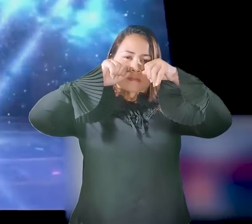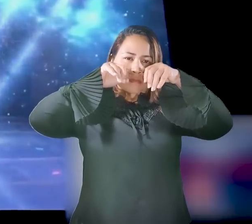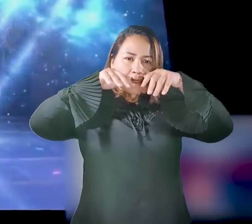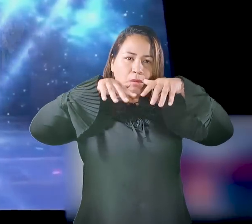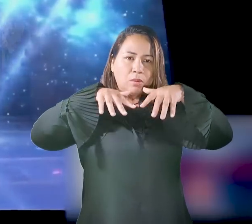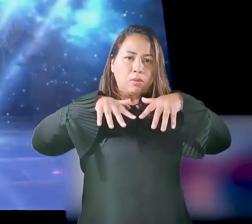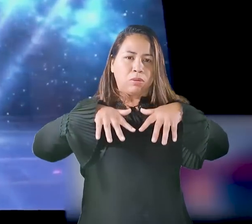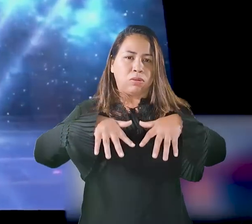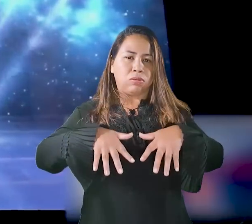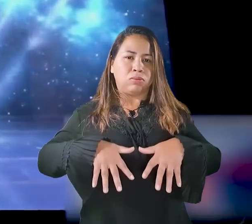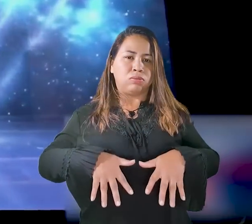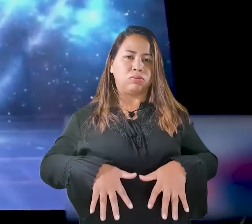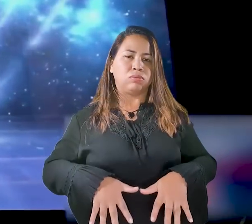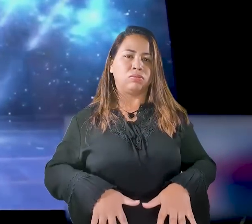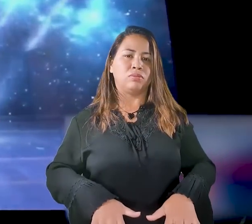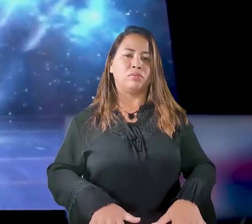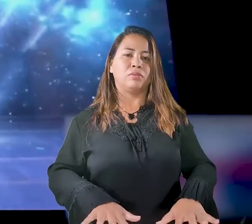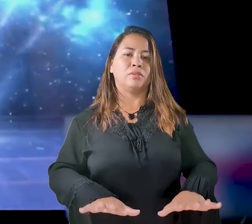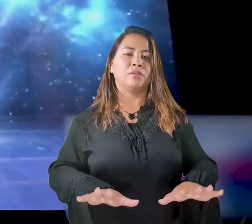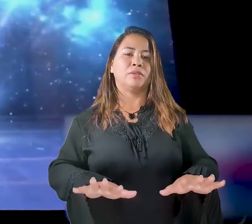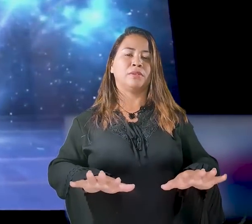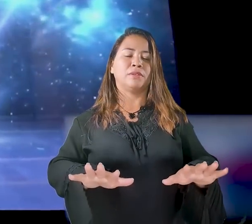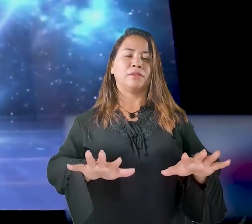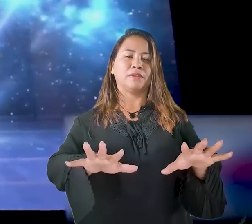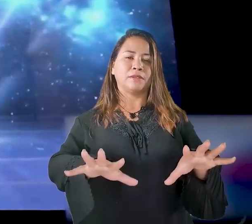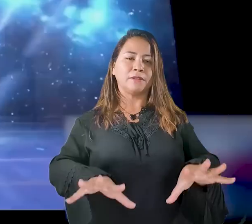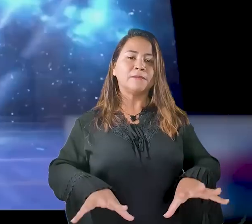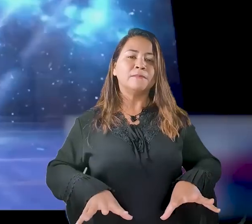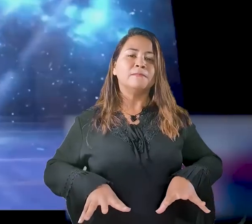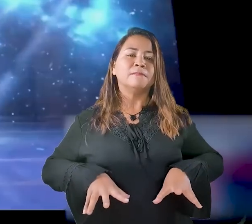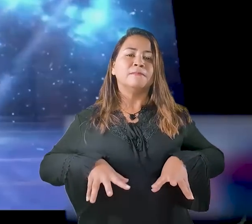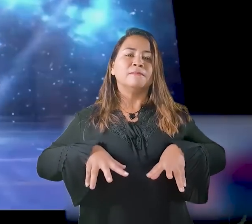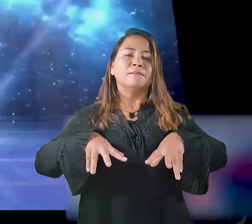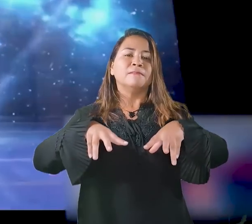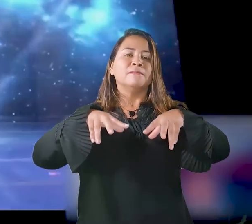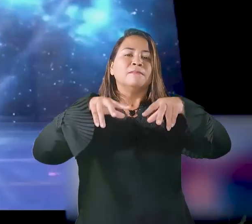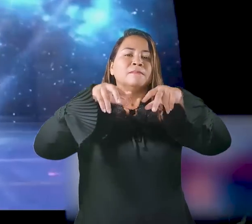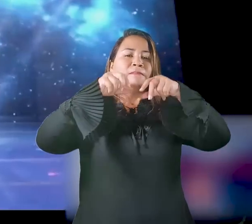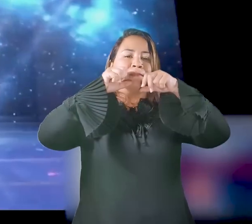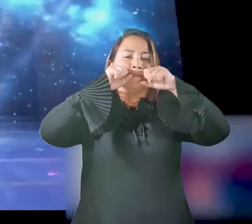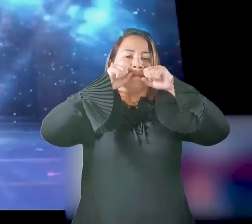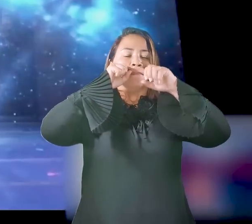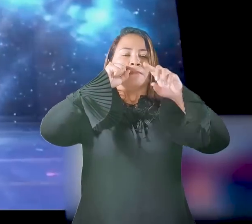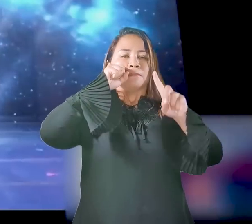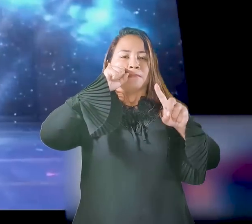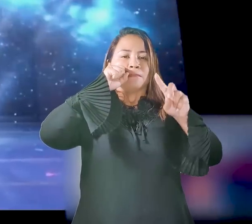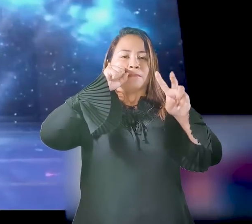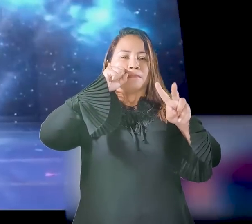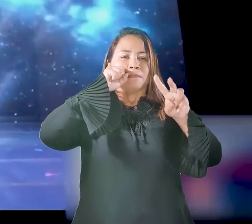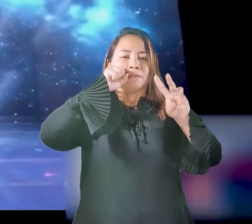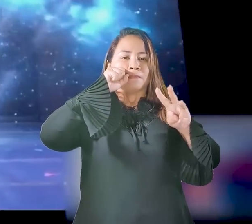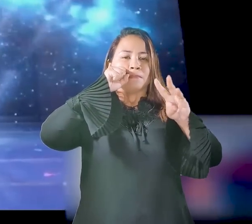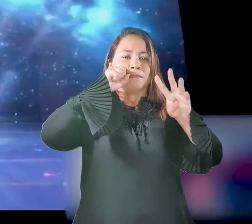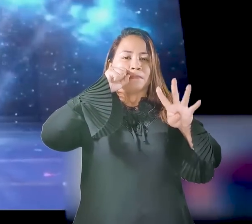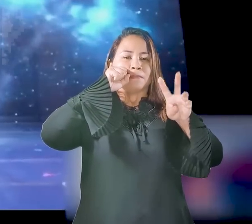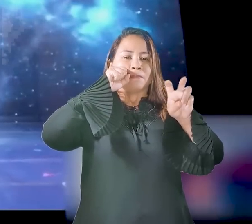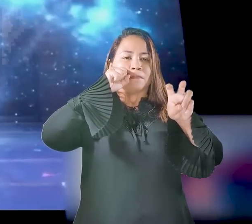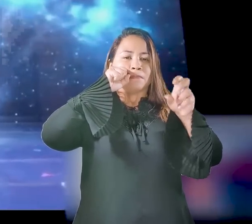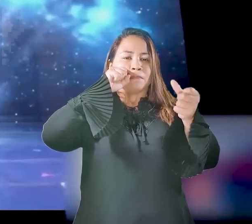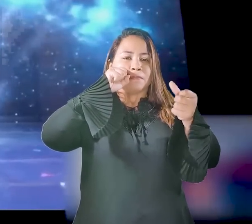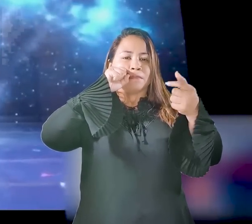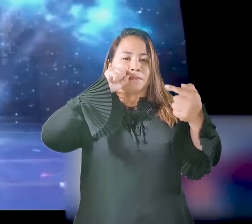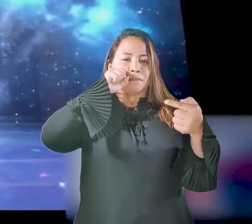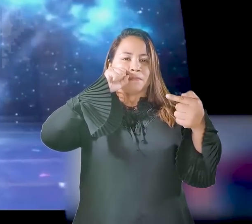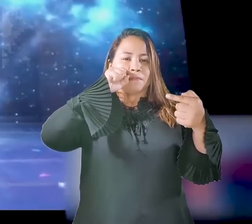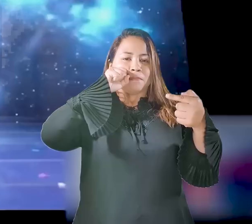Mantém os pulmões vazios. E repete. Quanto mais força você inspira, mais você